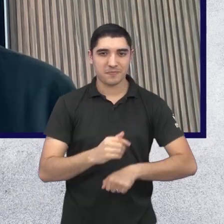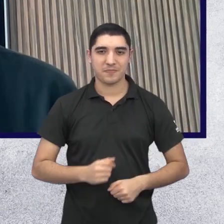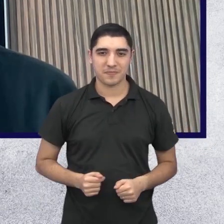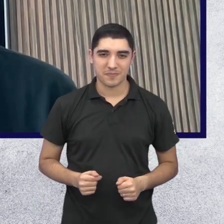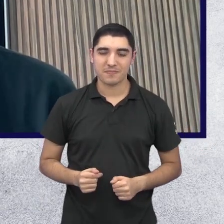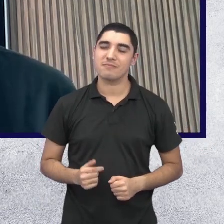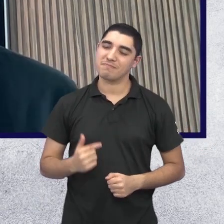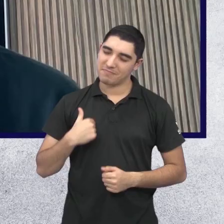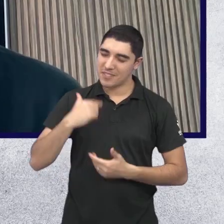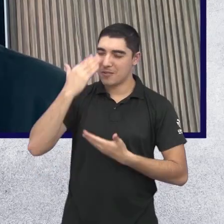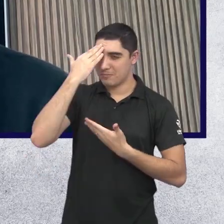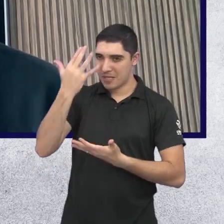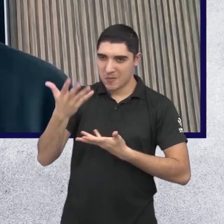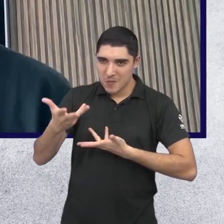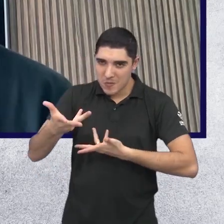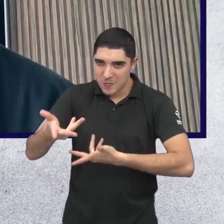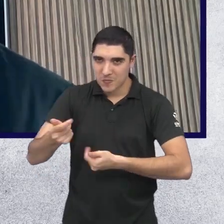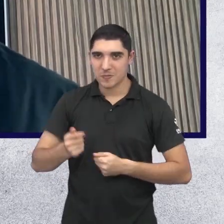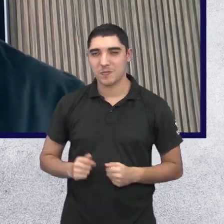Eu que agradeço.